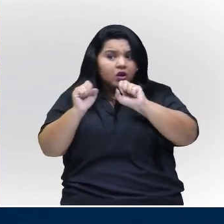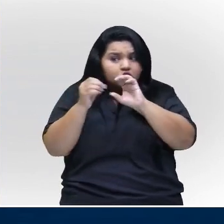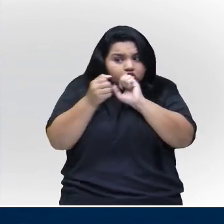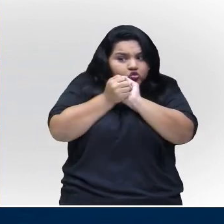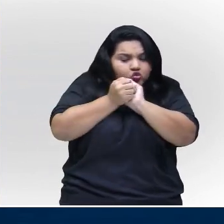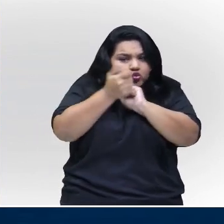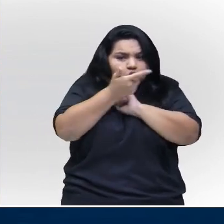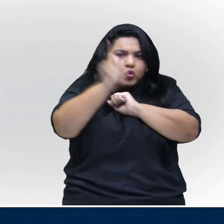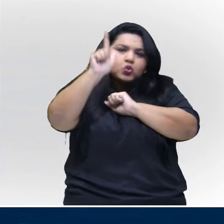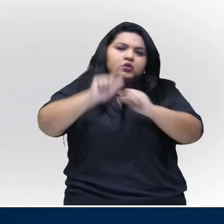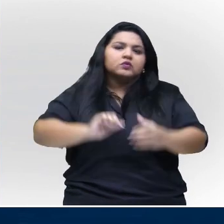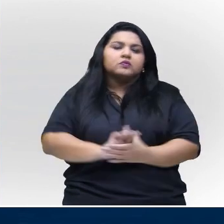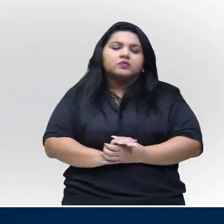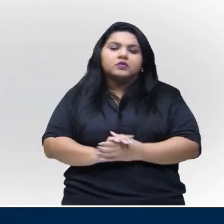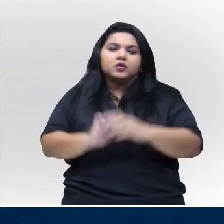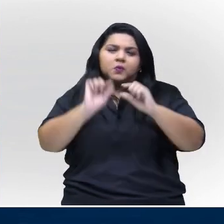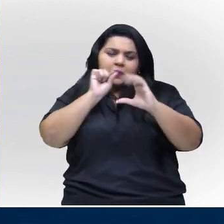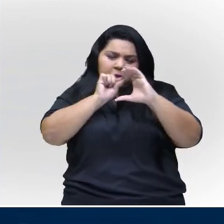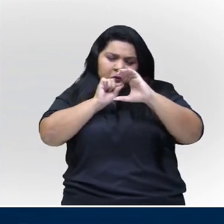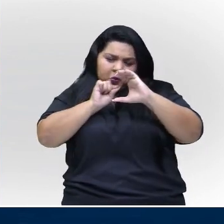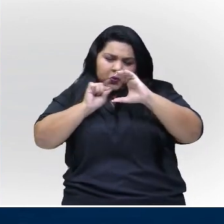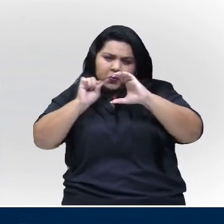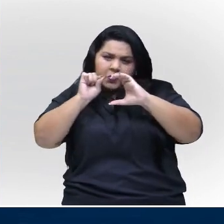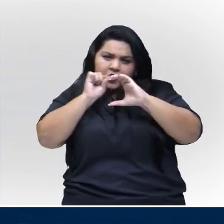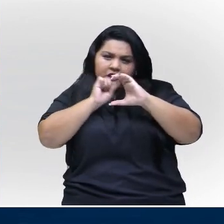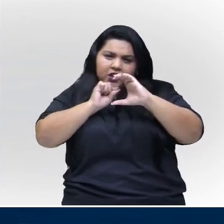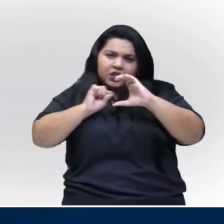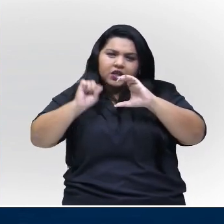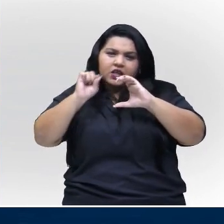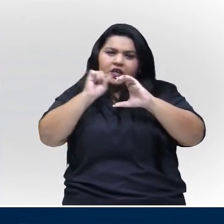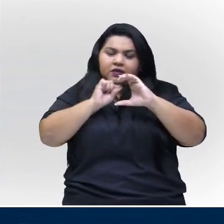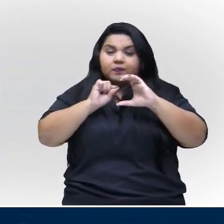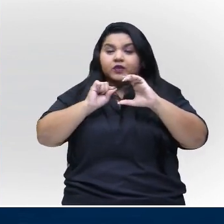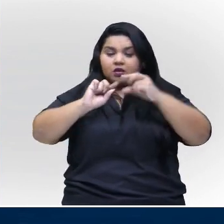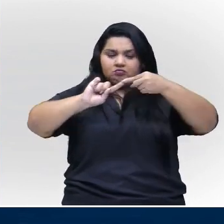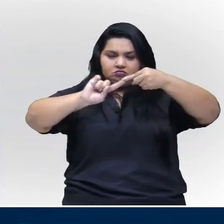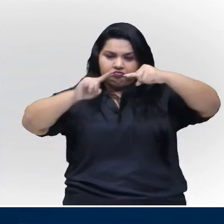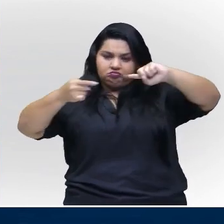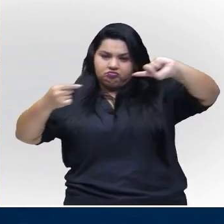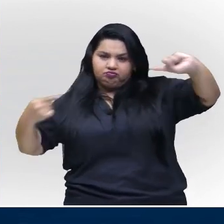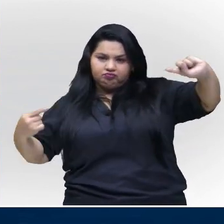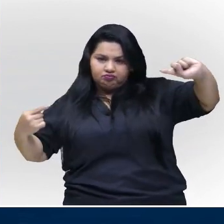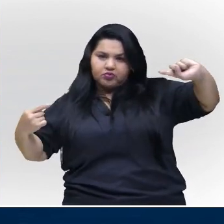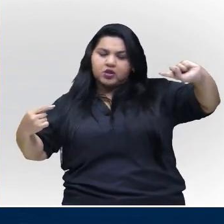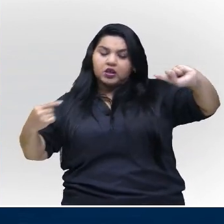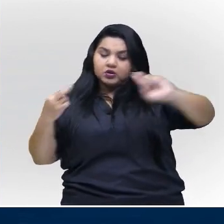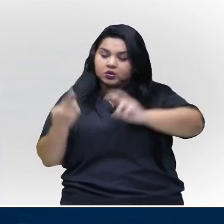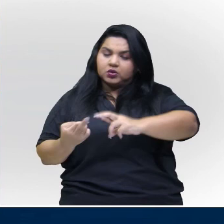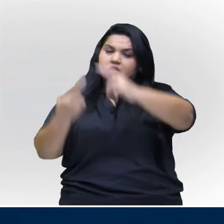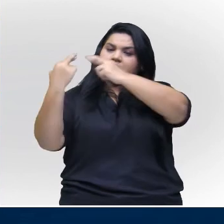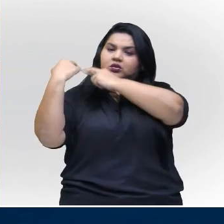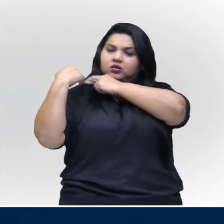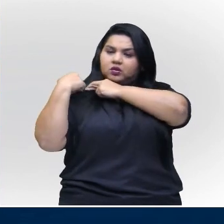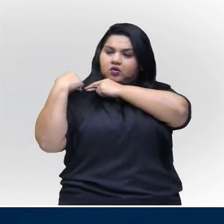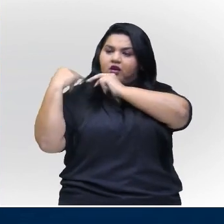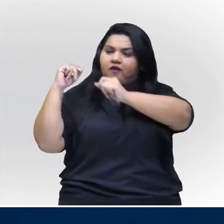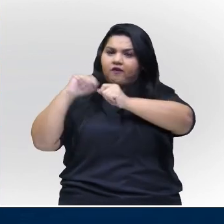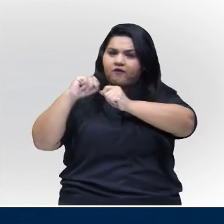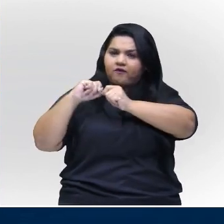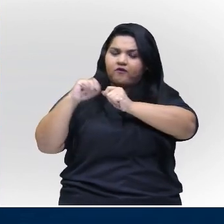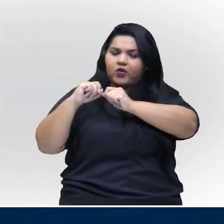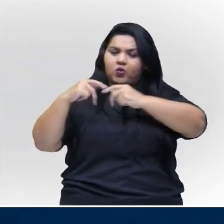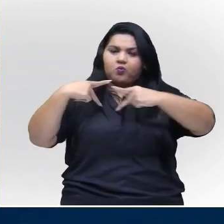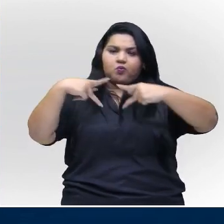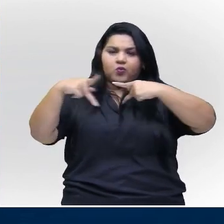só. Os ribossomos são formados a partir do RNA ribossômico e são responsáveis pela produção de